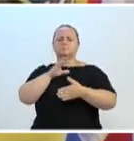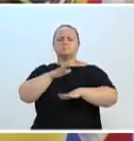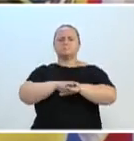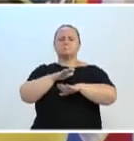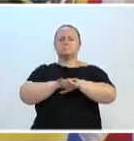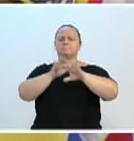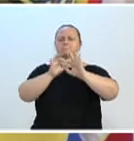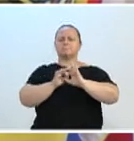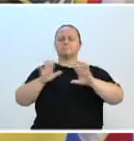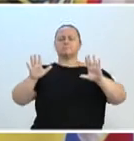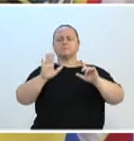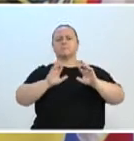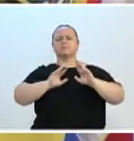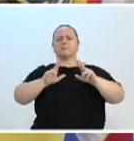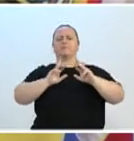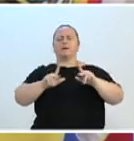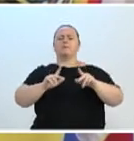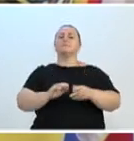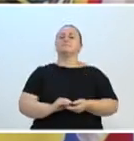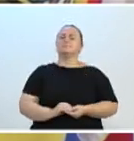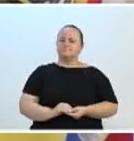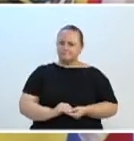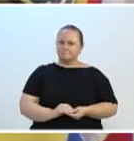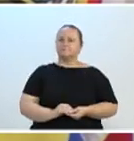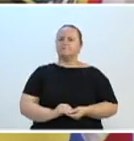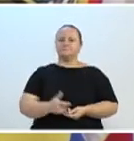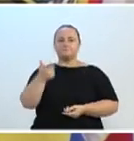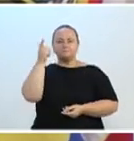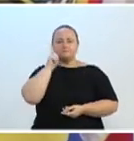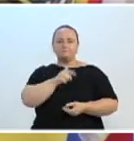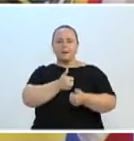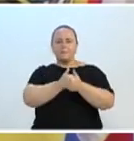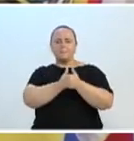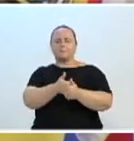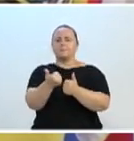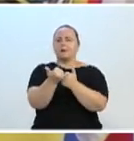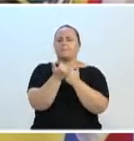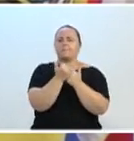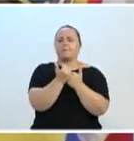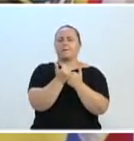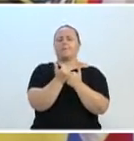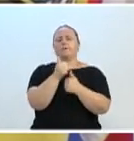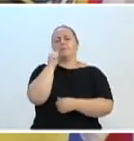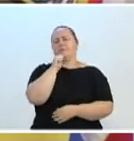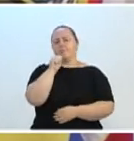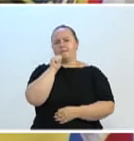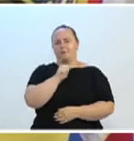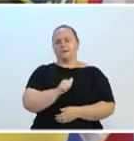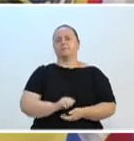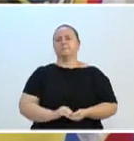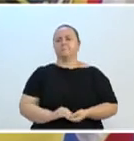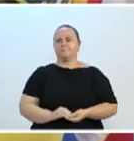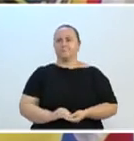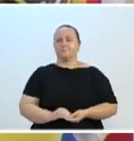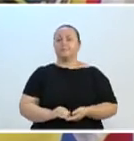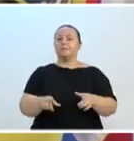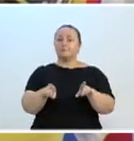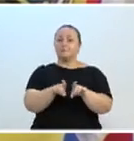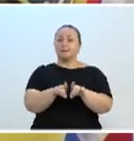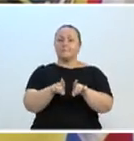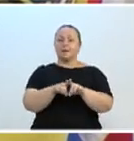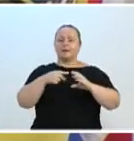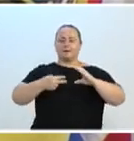queridas mulheres aquilo que é mais importante, ter a representatividade nesta casa que há muito tempo não se